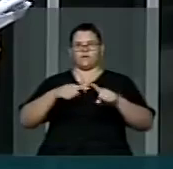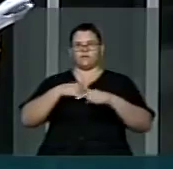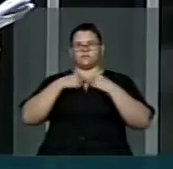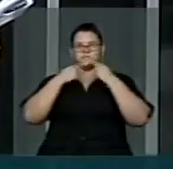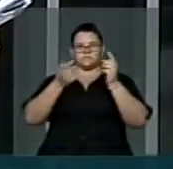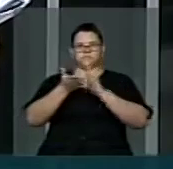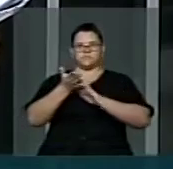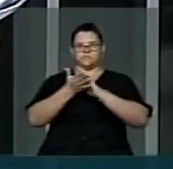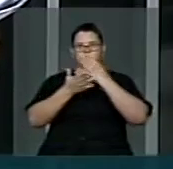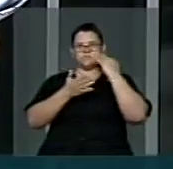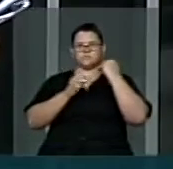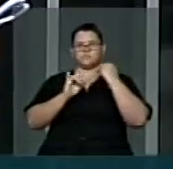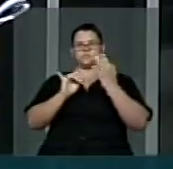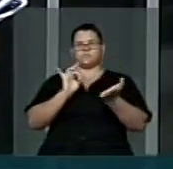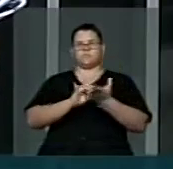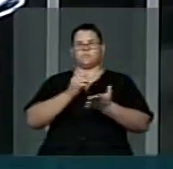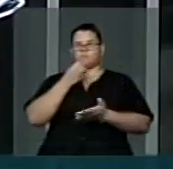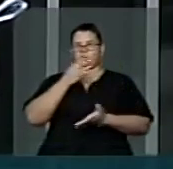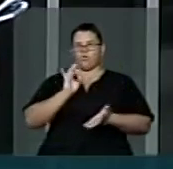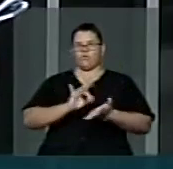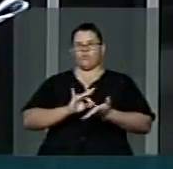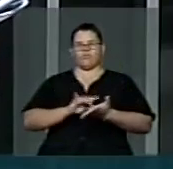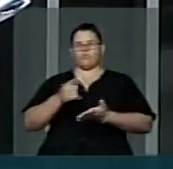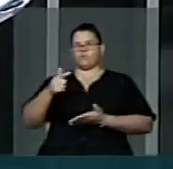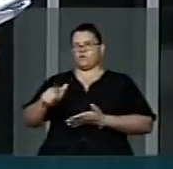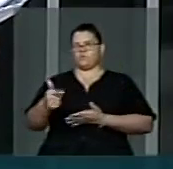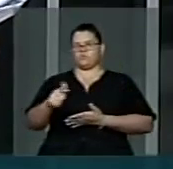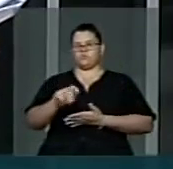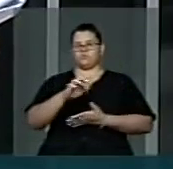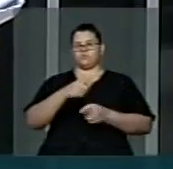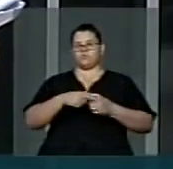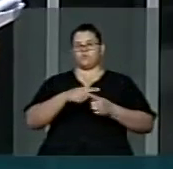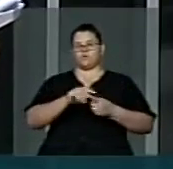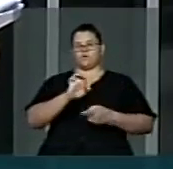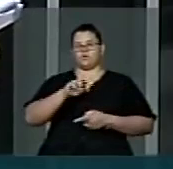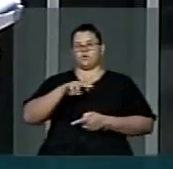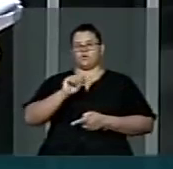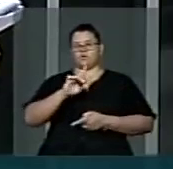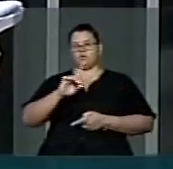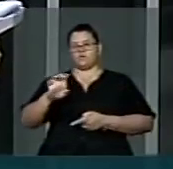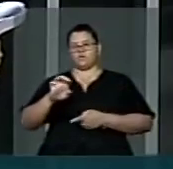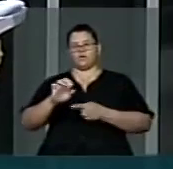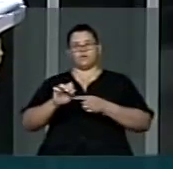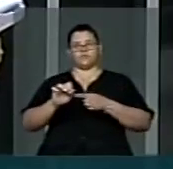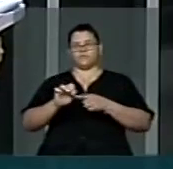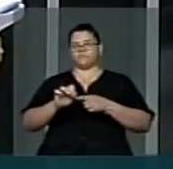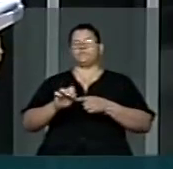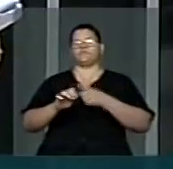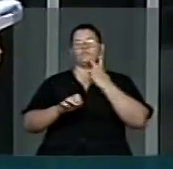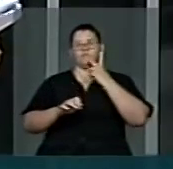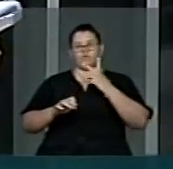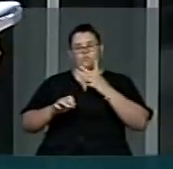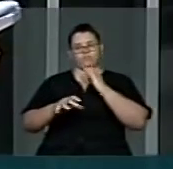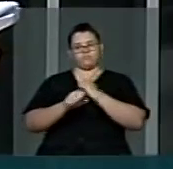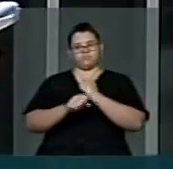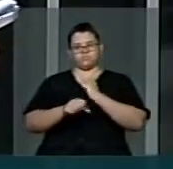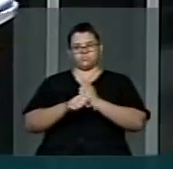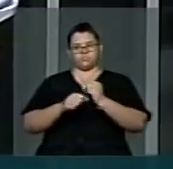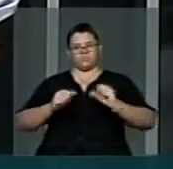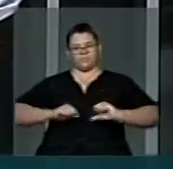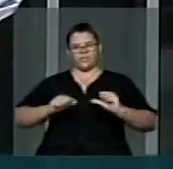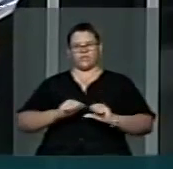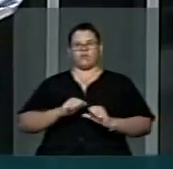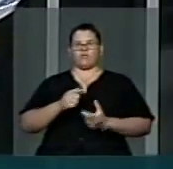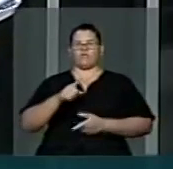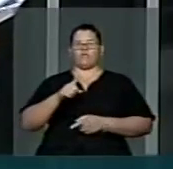2011, registrou os piores desempenhos em universidades e faculdades particulares, com menos de 2%